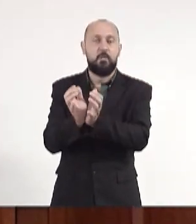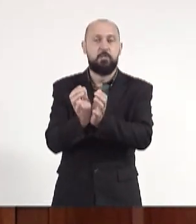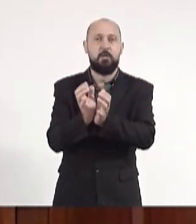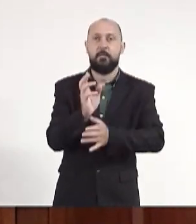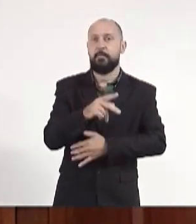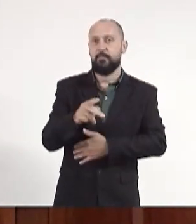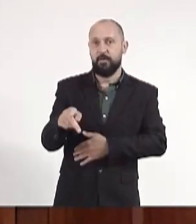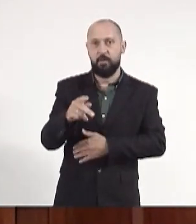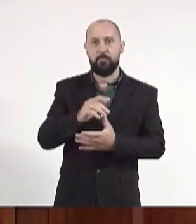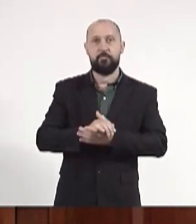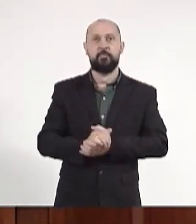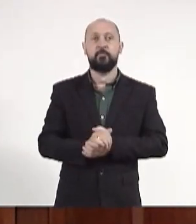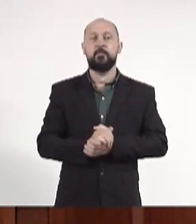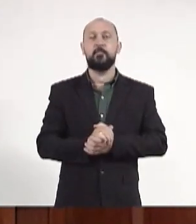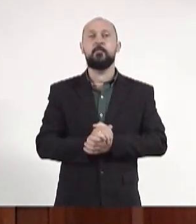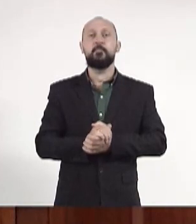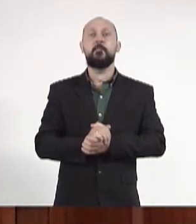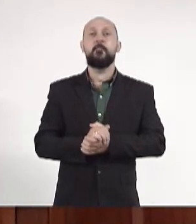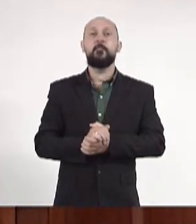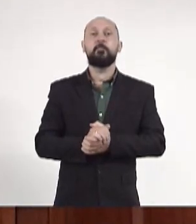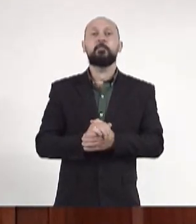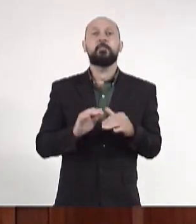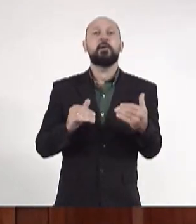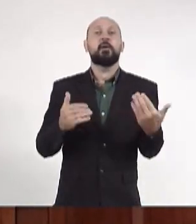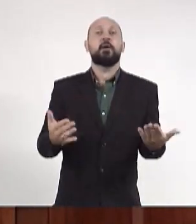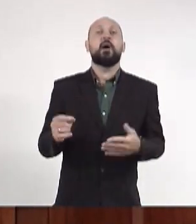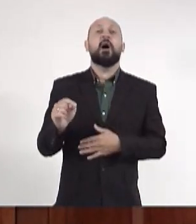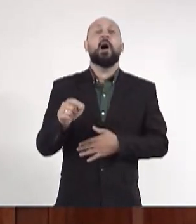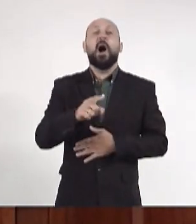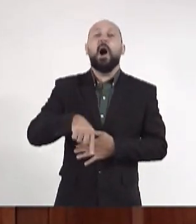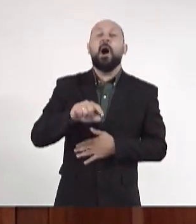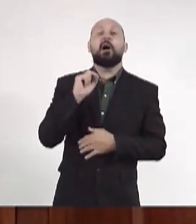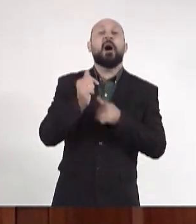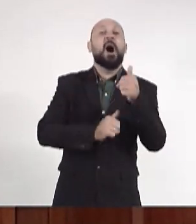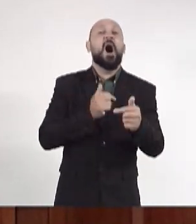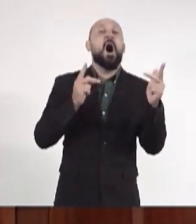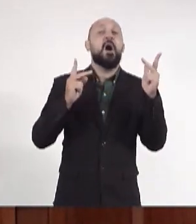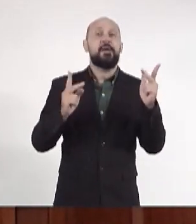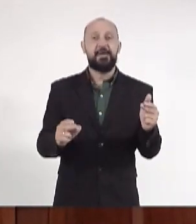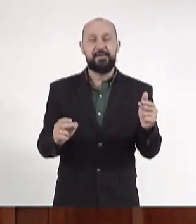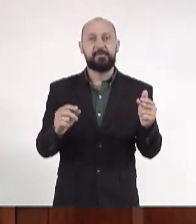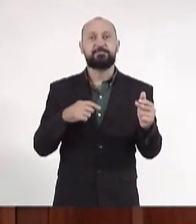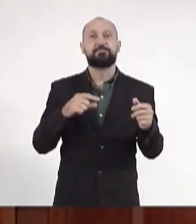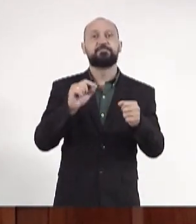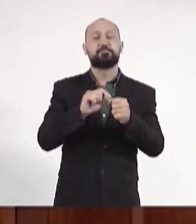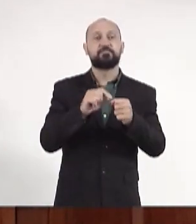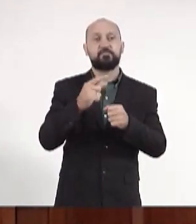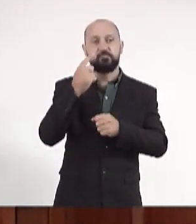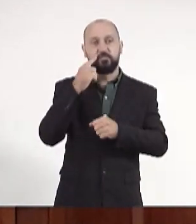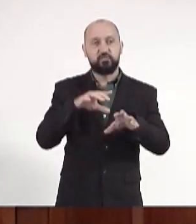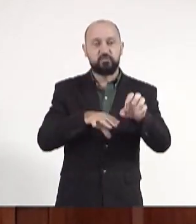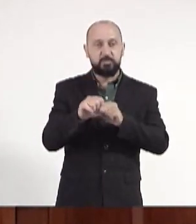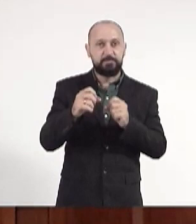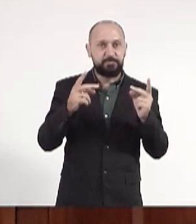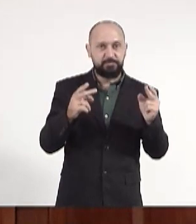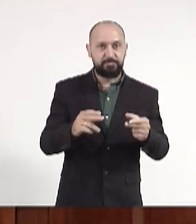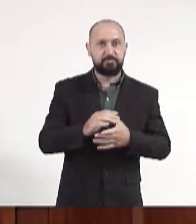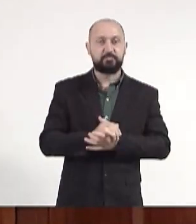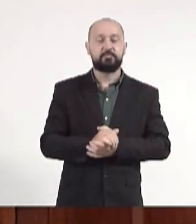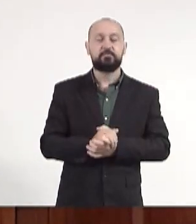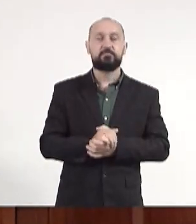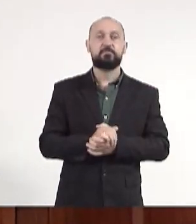de professores, e sendo que eles realizam o mesmo trabalho e têm a mesma